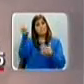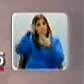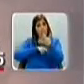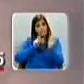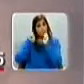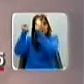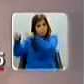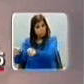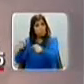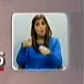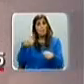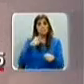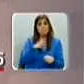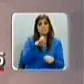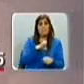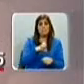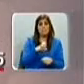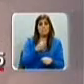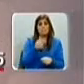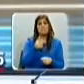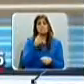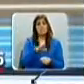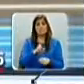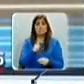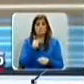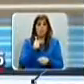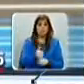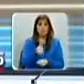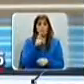do presidente da CCDRN. As crianças continuam.